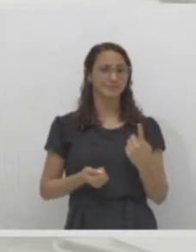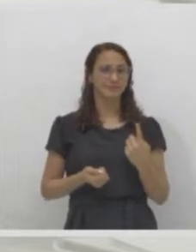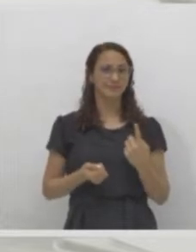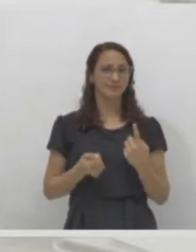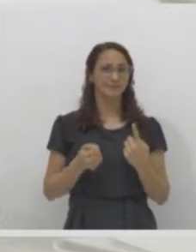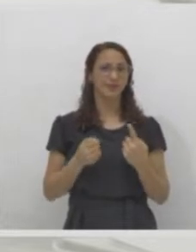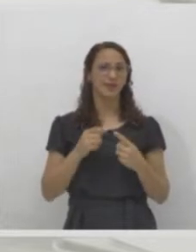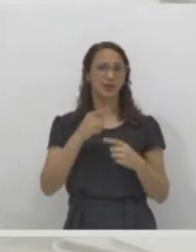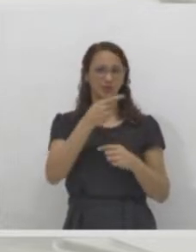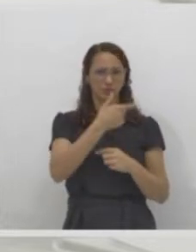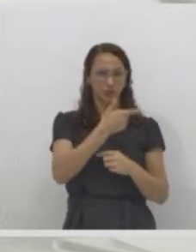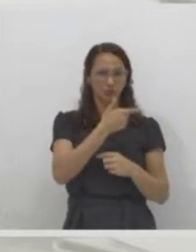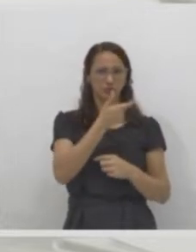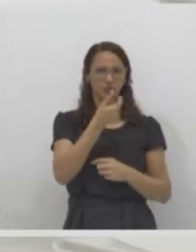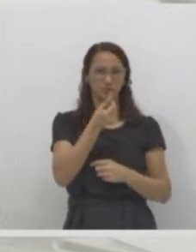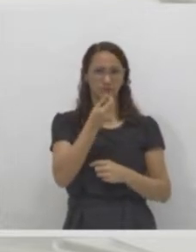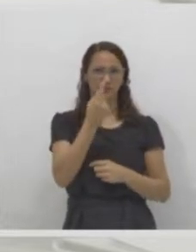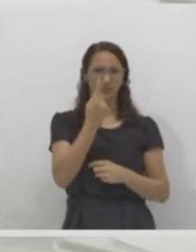2016 mais 4,